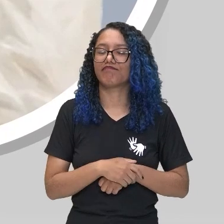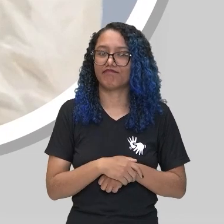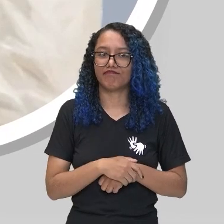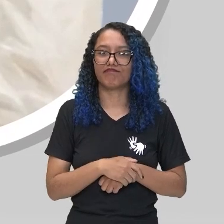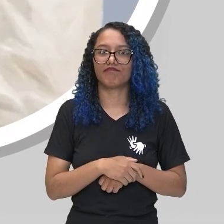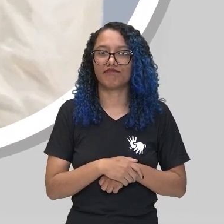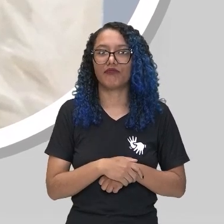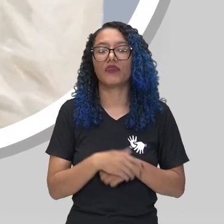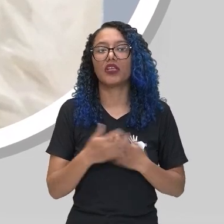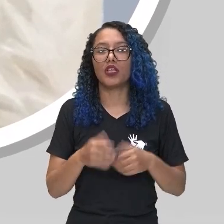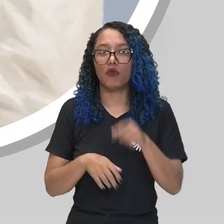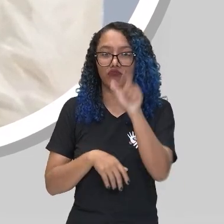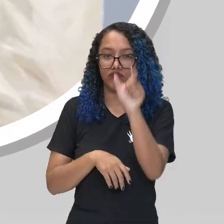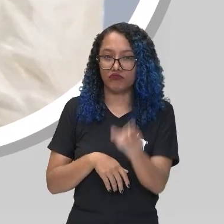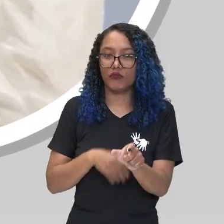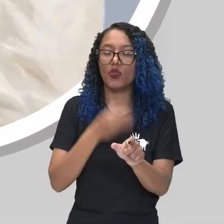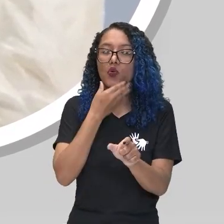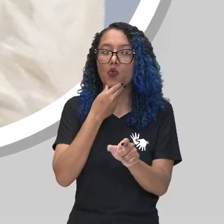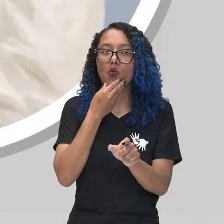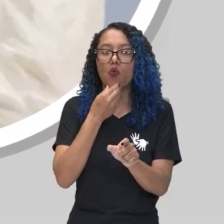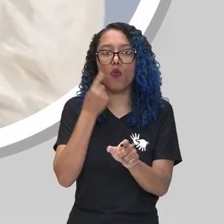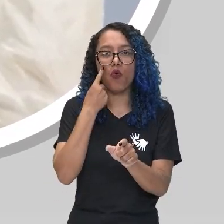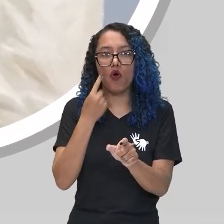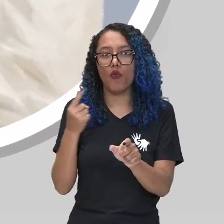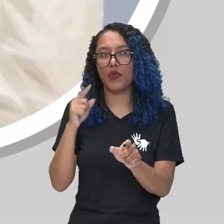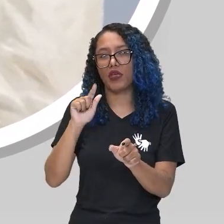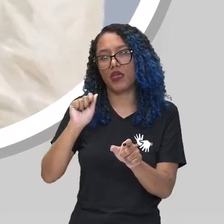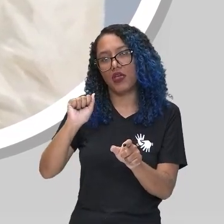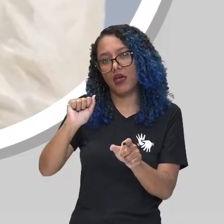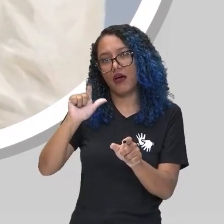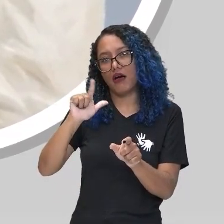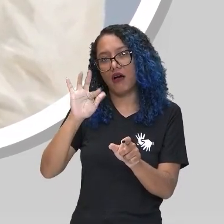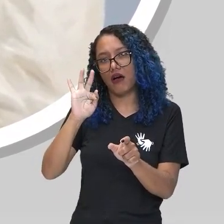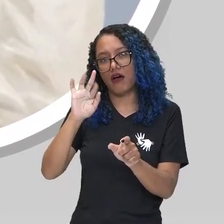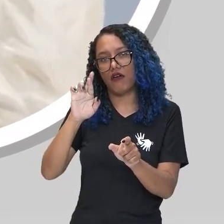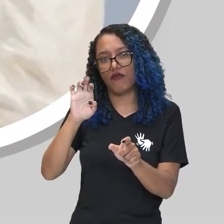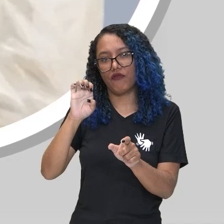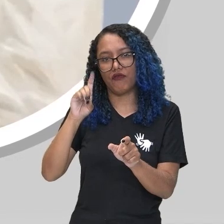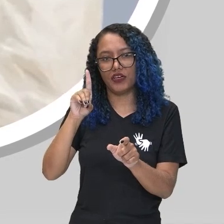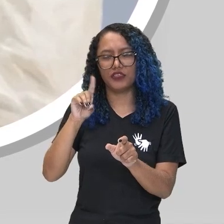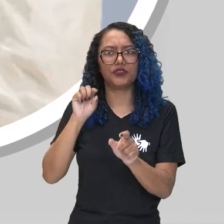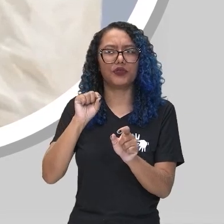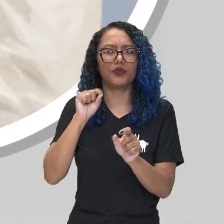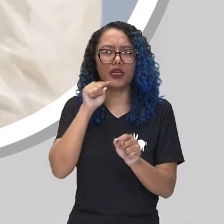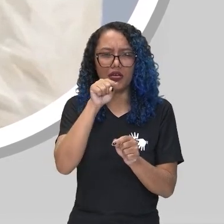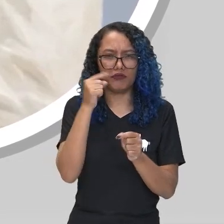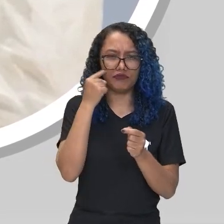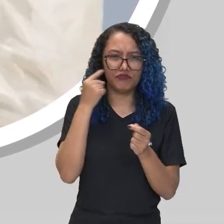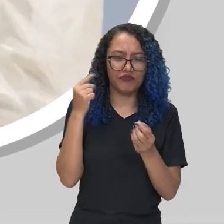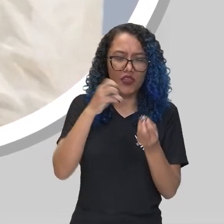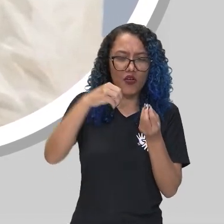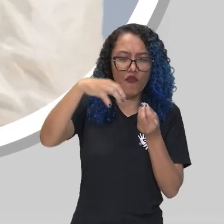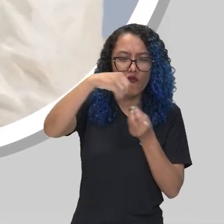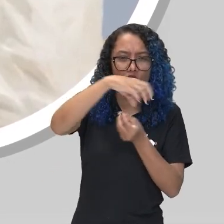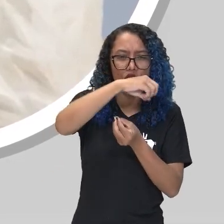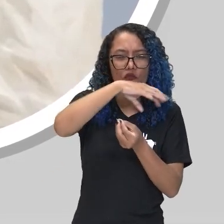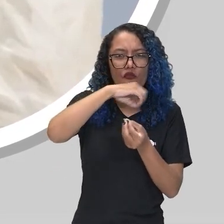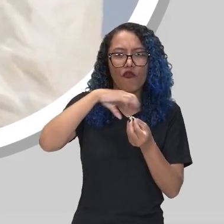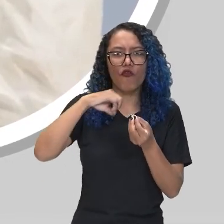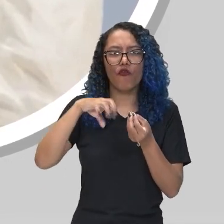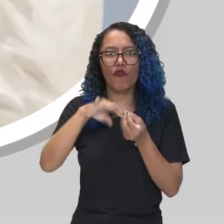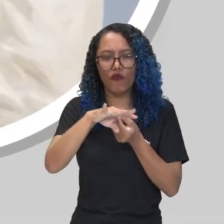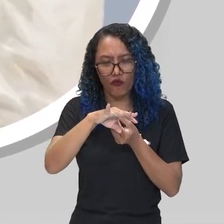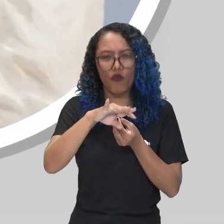Descoberto pelo naturalista britânico Alfred Russel Wallace, o fungo Ophiocordyceps